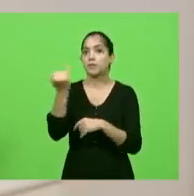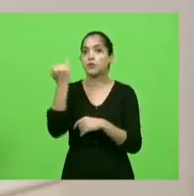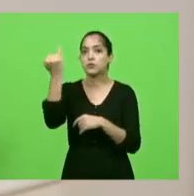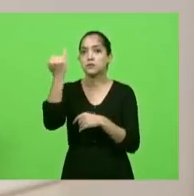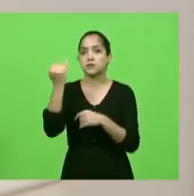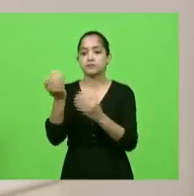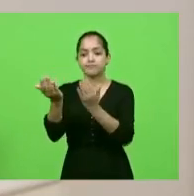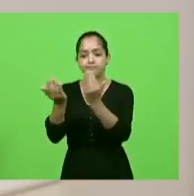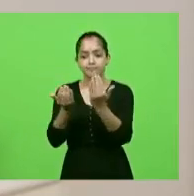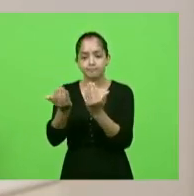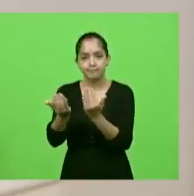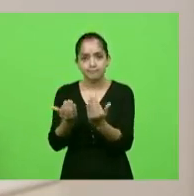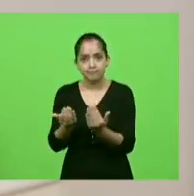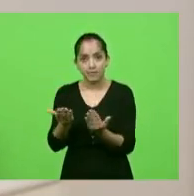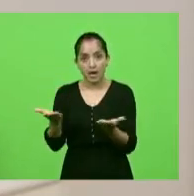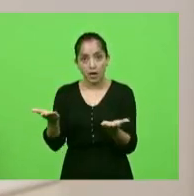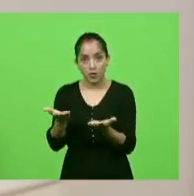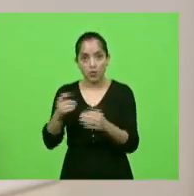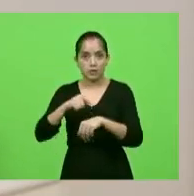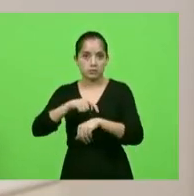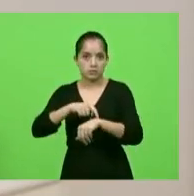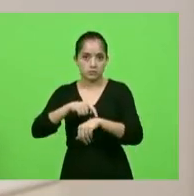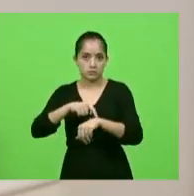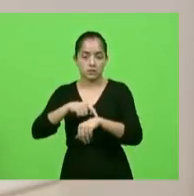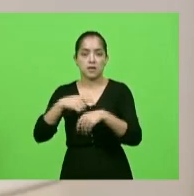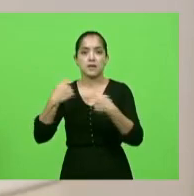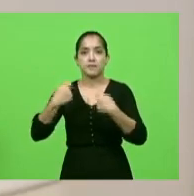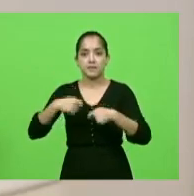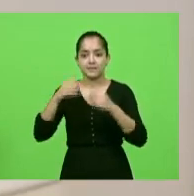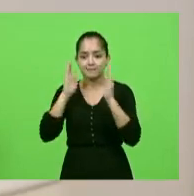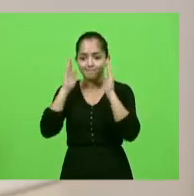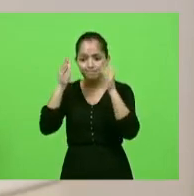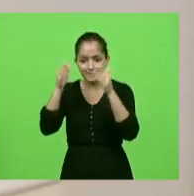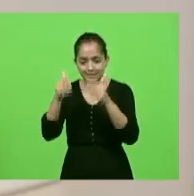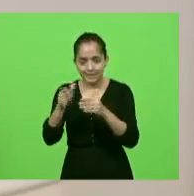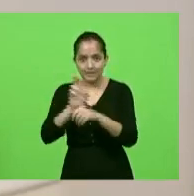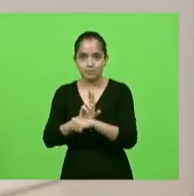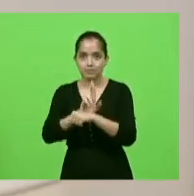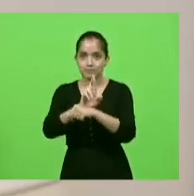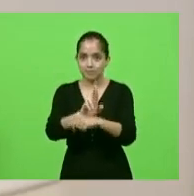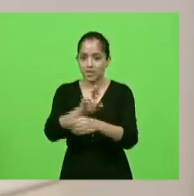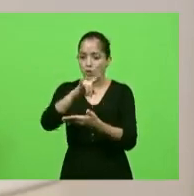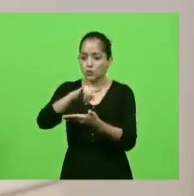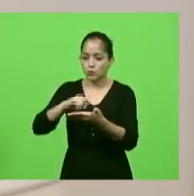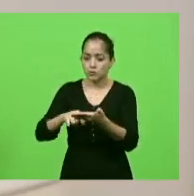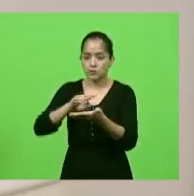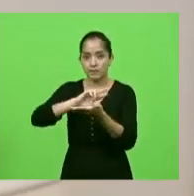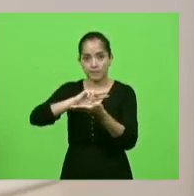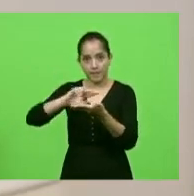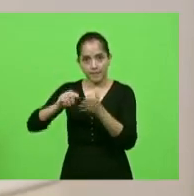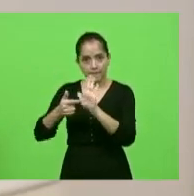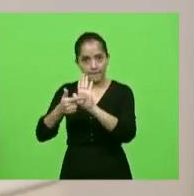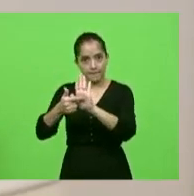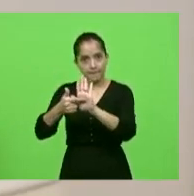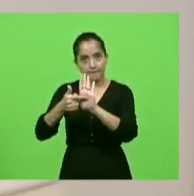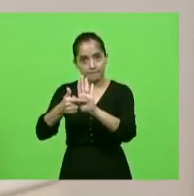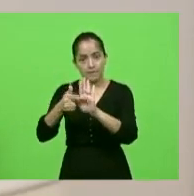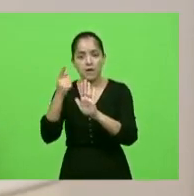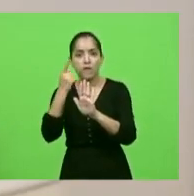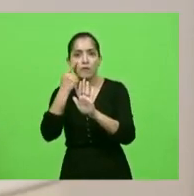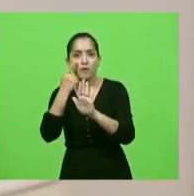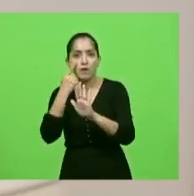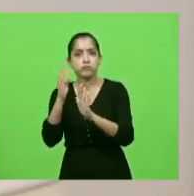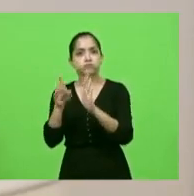apreciação, neste momento, deve se centrar na representação e nos documentos com ela exibidos para que seja verificada a